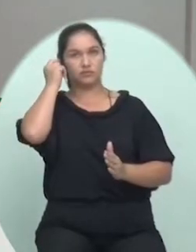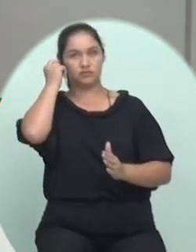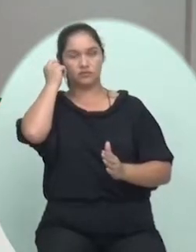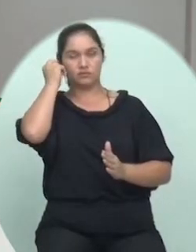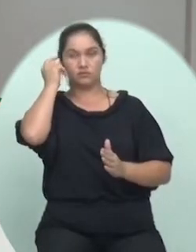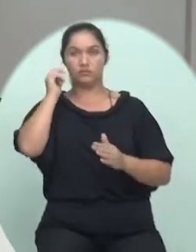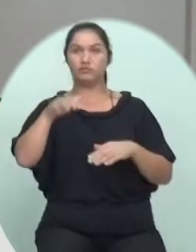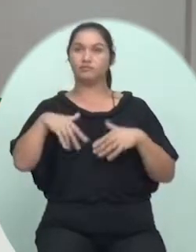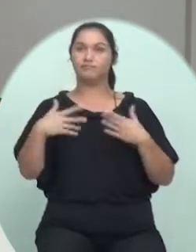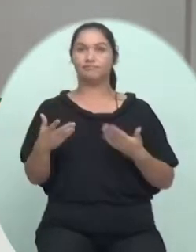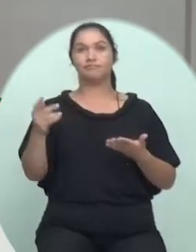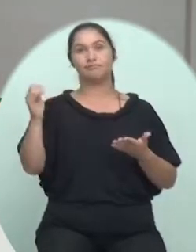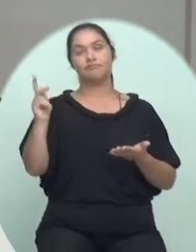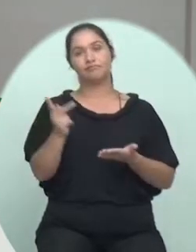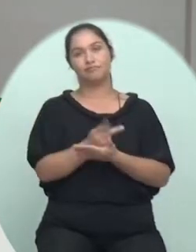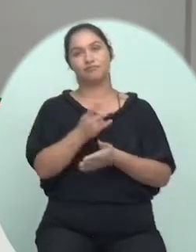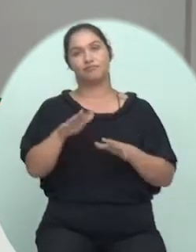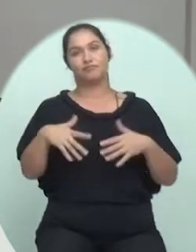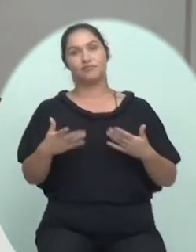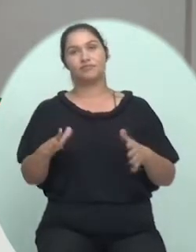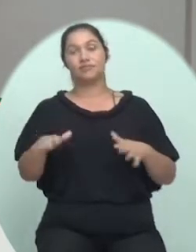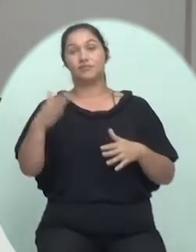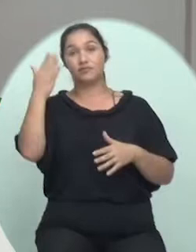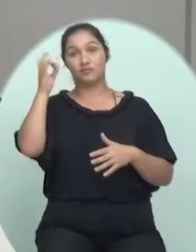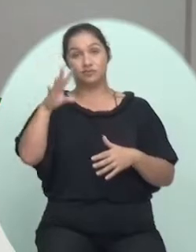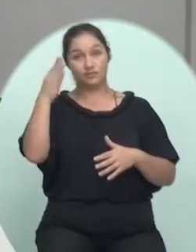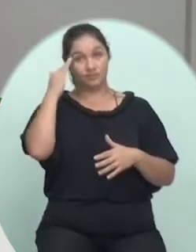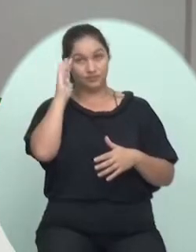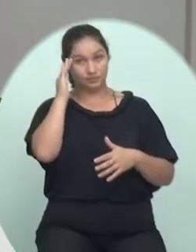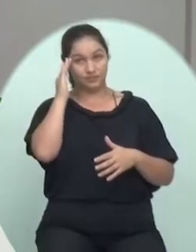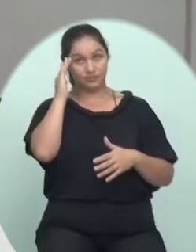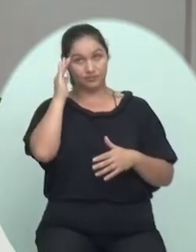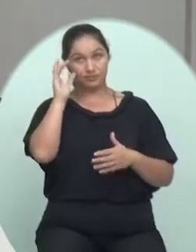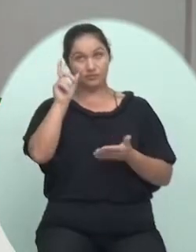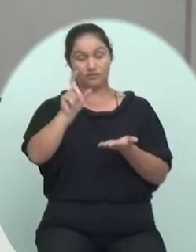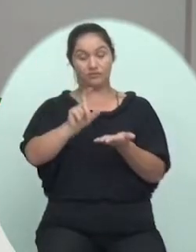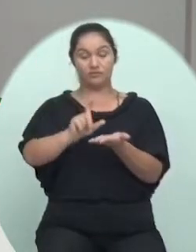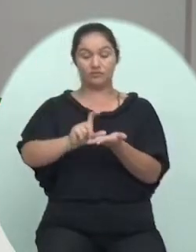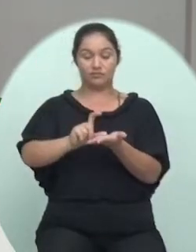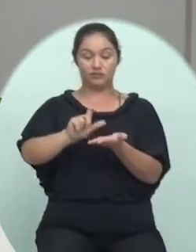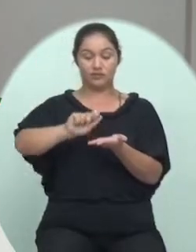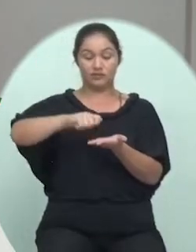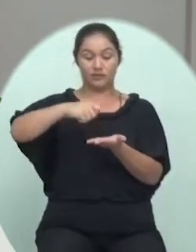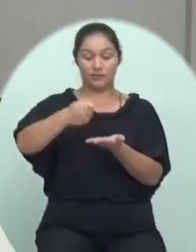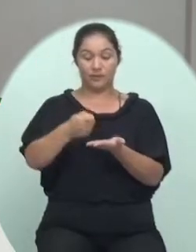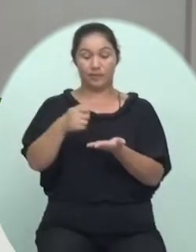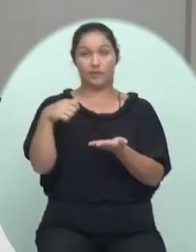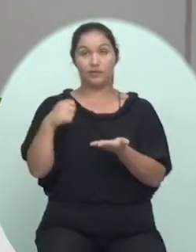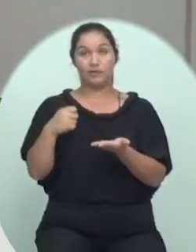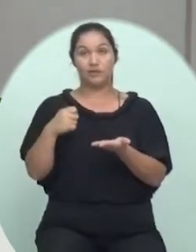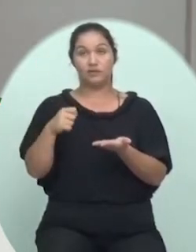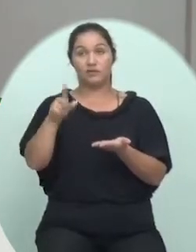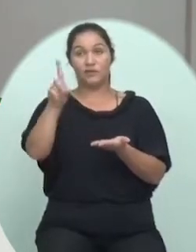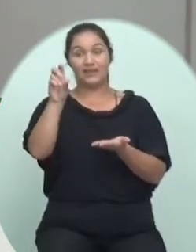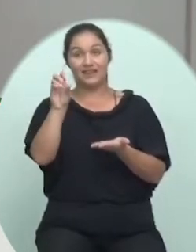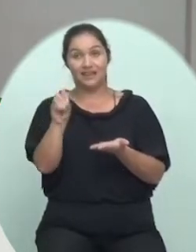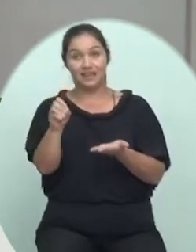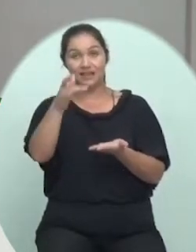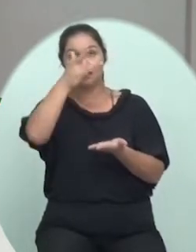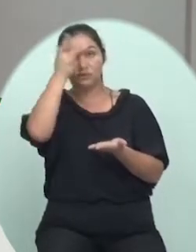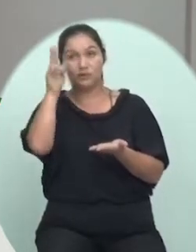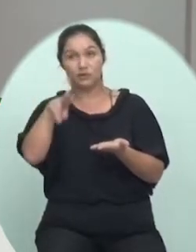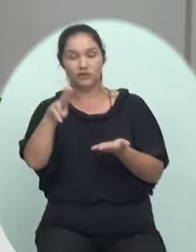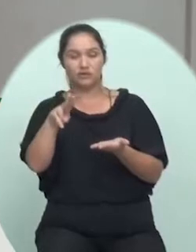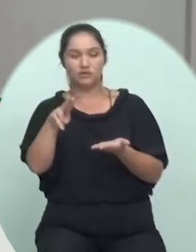mas há uma previsão, uma vez aberto o frasco, tem que ser usado as 10 doses. então, as 10 doses. Então, provavelmente seja por conta